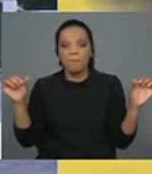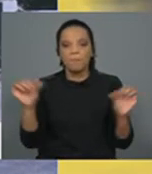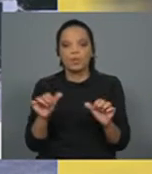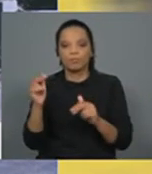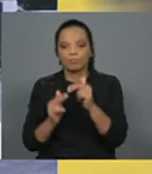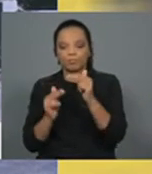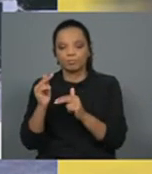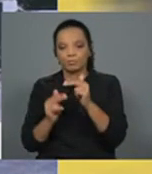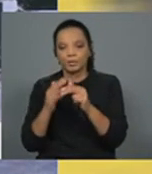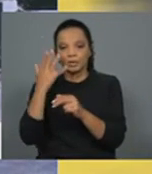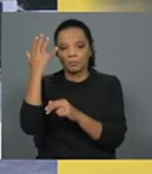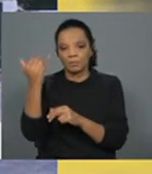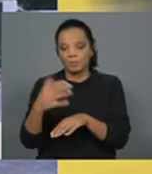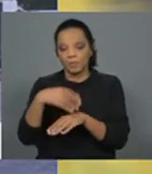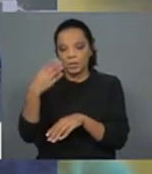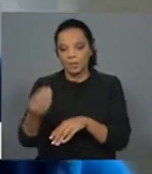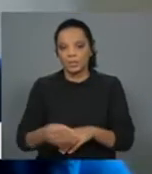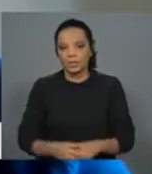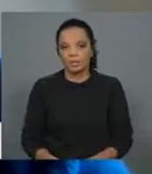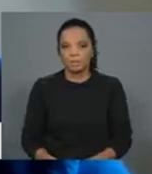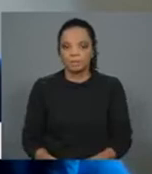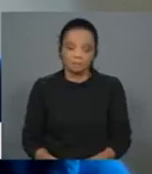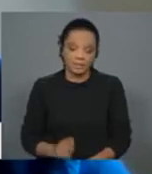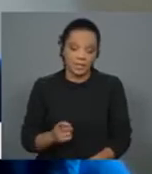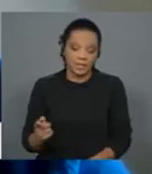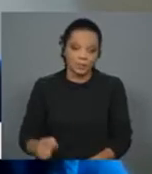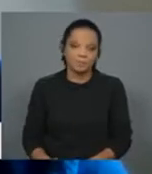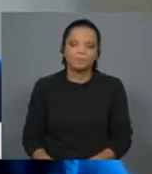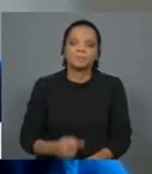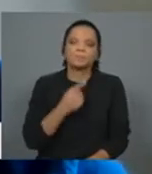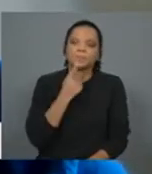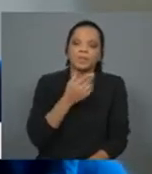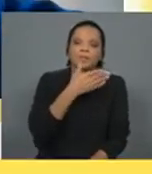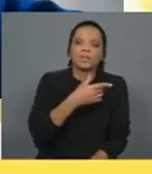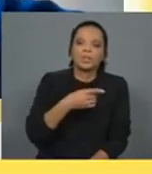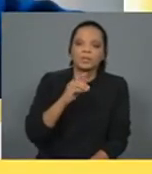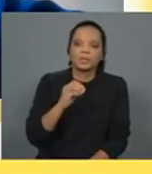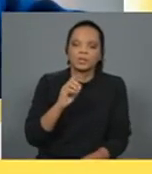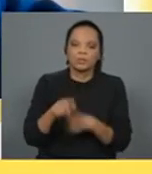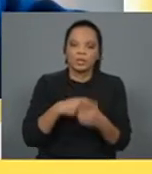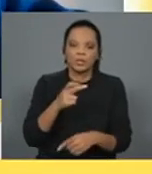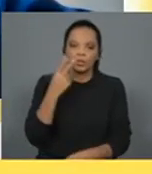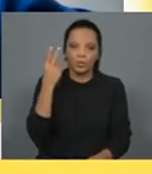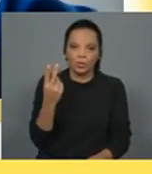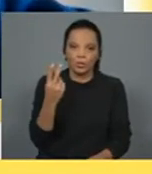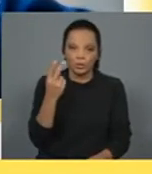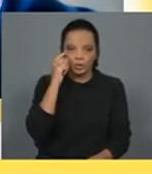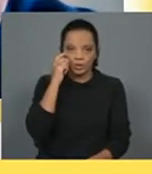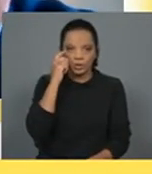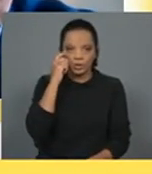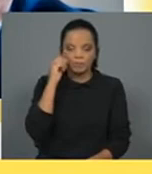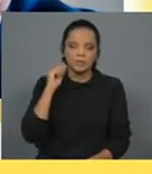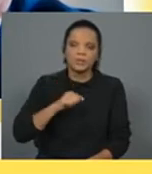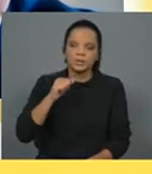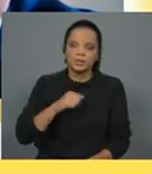construídos posteriormente. E é isso. Diz-nos 1960, porque depois há sempre dois anos depois exatamente,